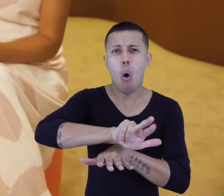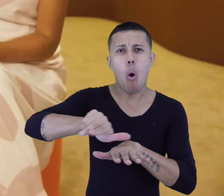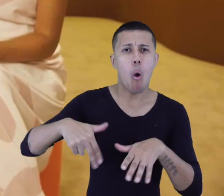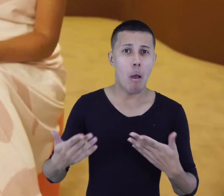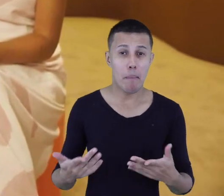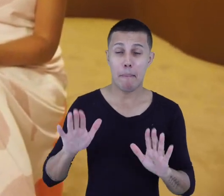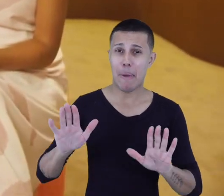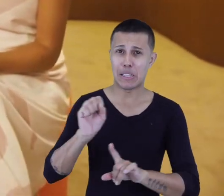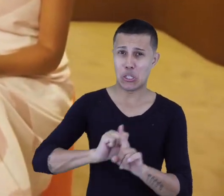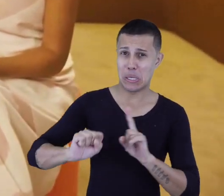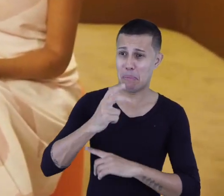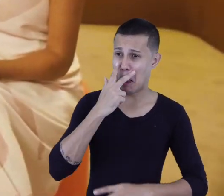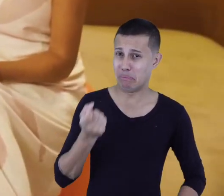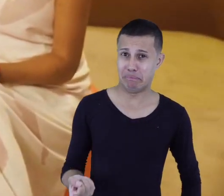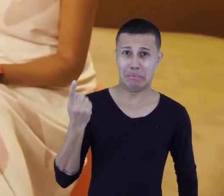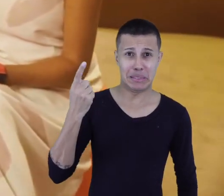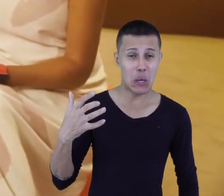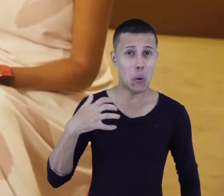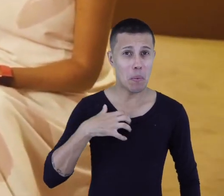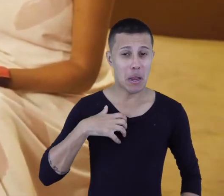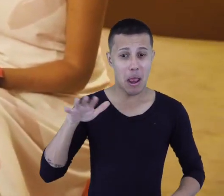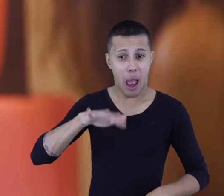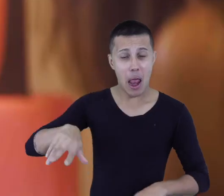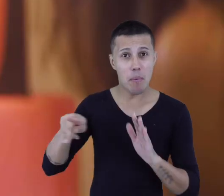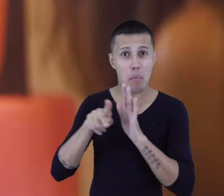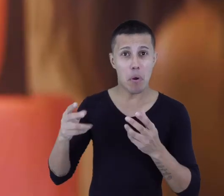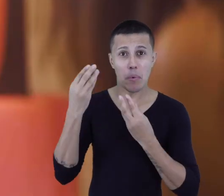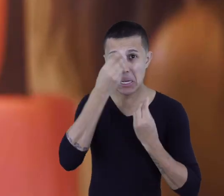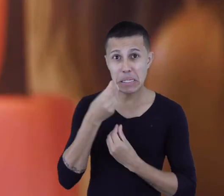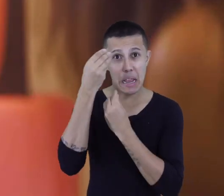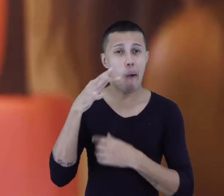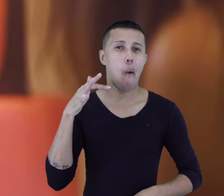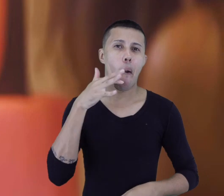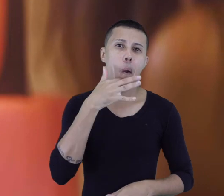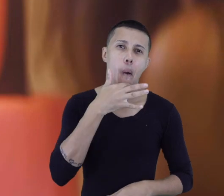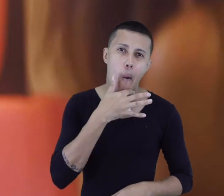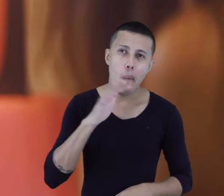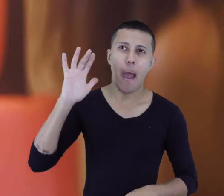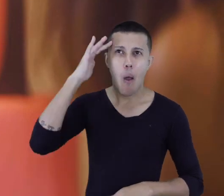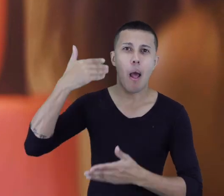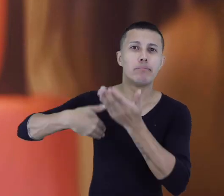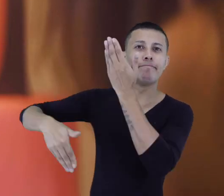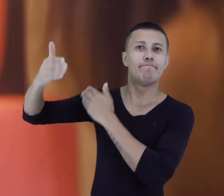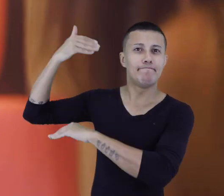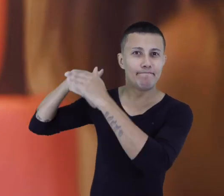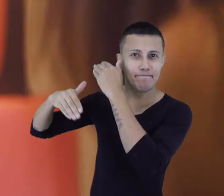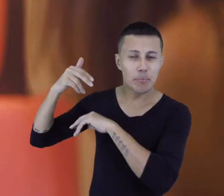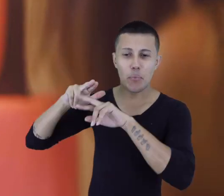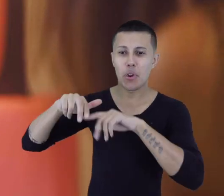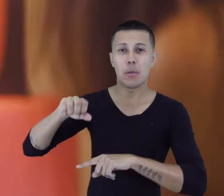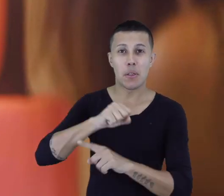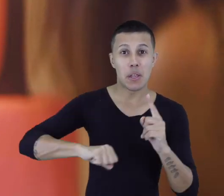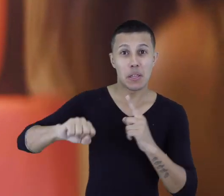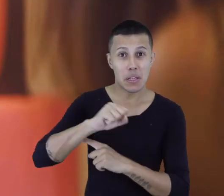Então, a nossa sociedade é um pouco esquizofrênica no que tange de sexualidade. Obviamente que isso é uma consequência